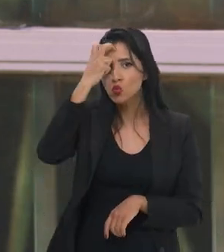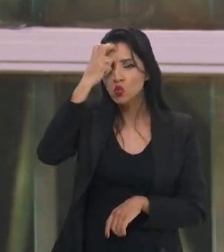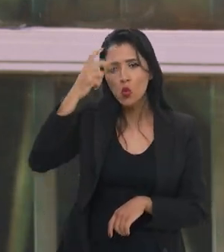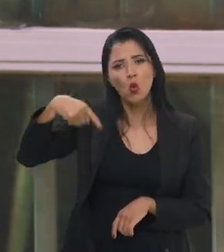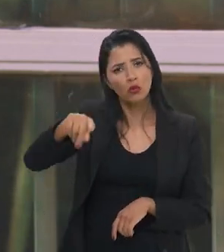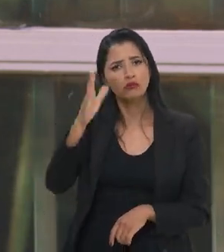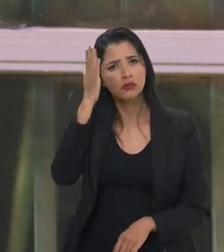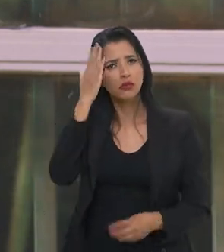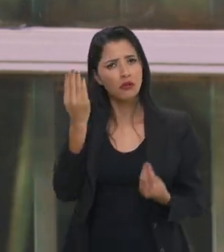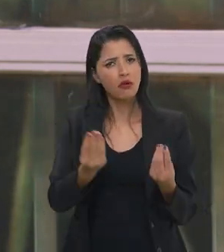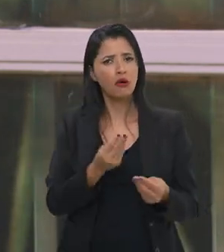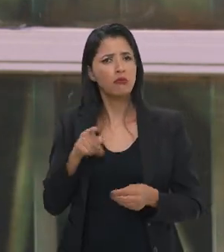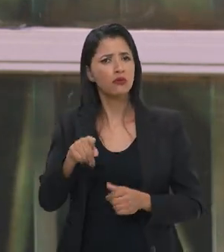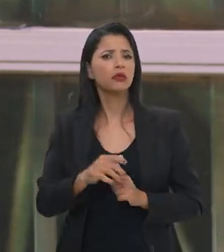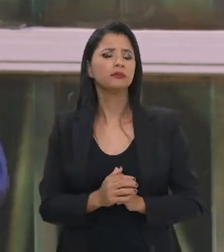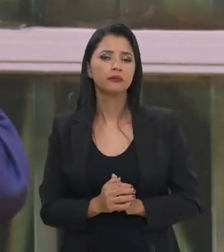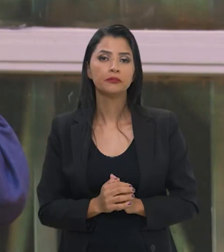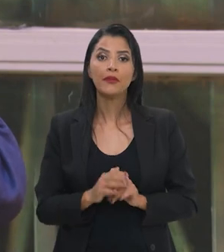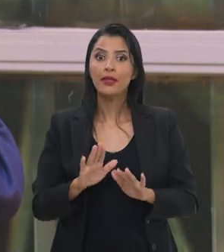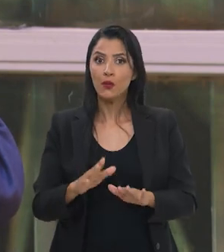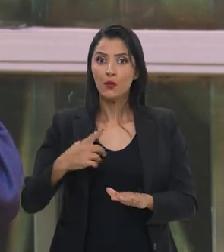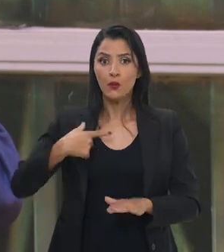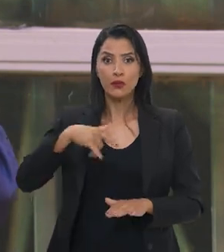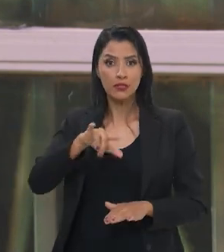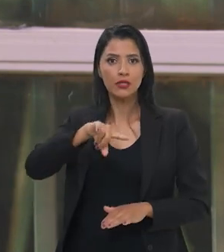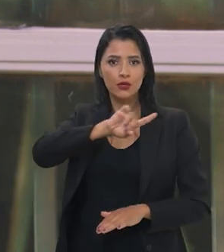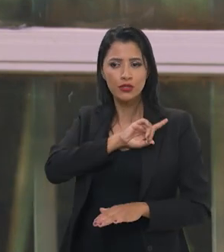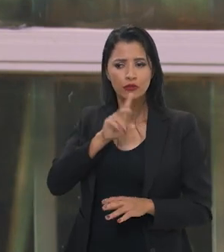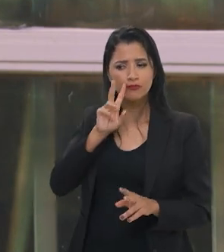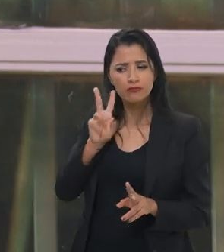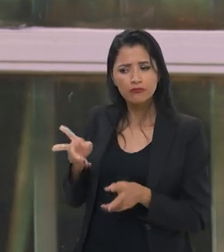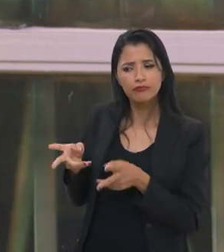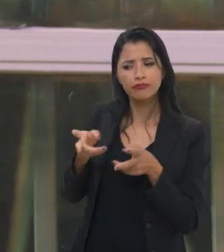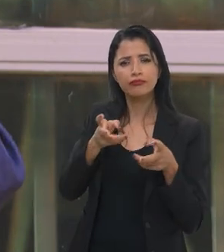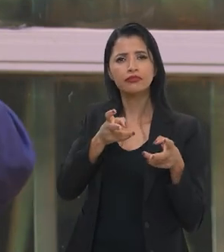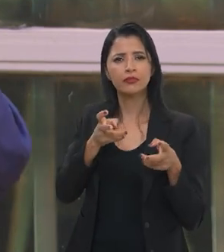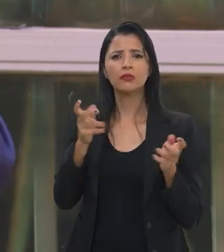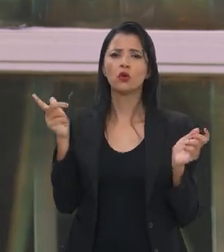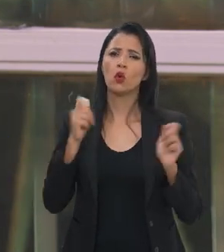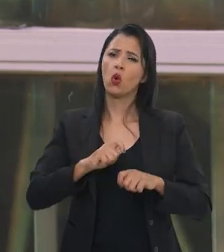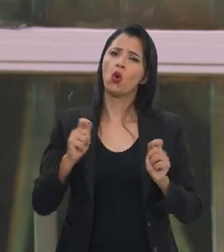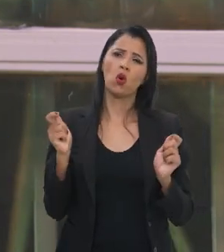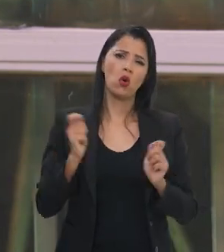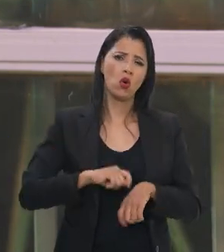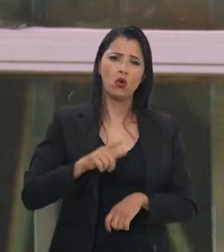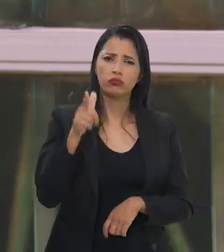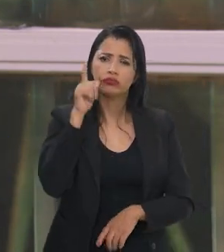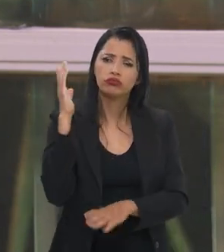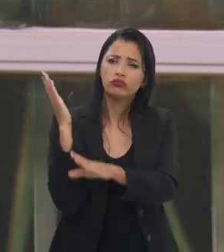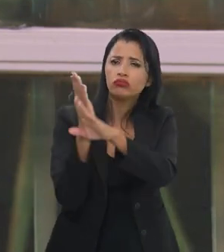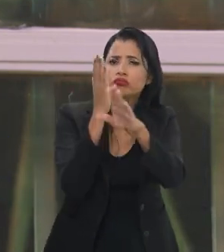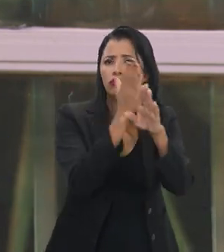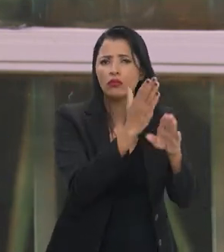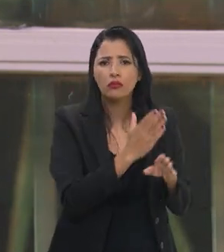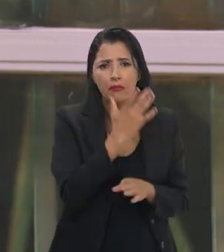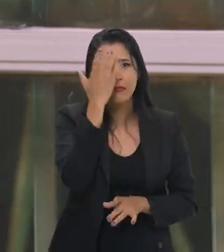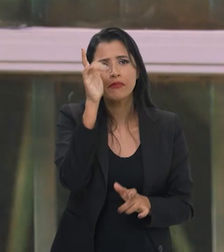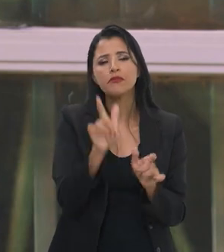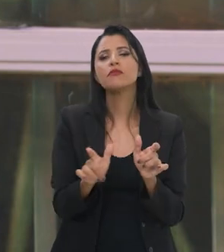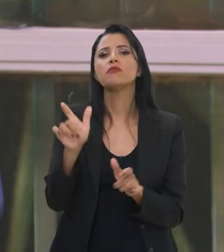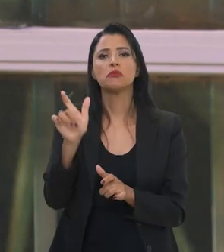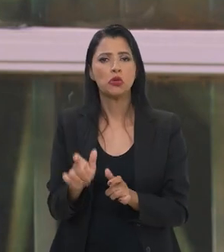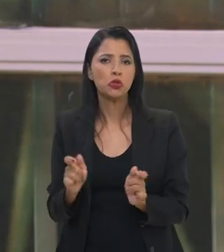na cultura ou seja e quando a gente olha mais vamos encontrar muita gente que é